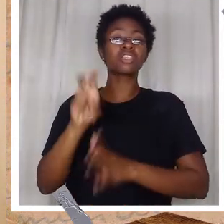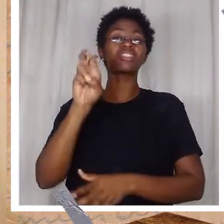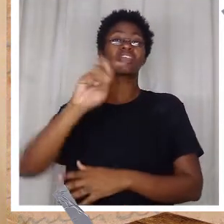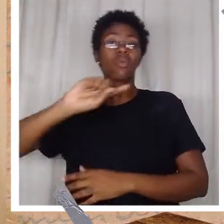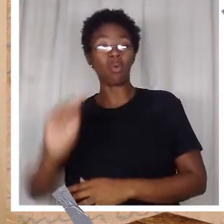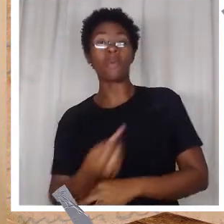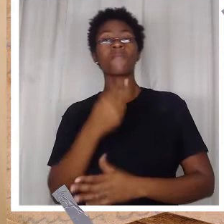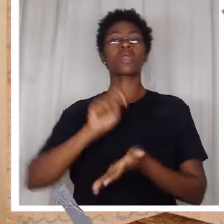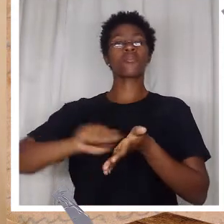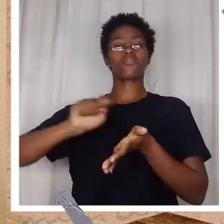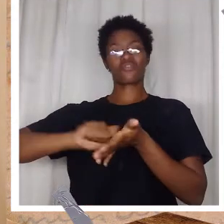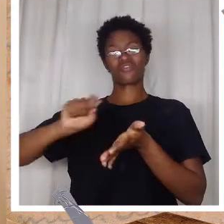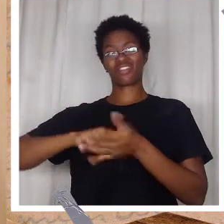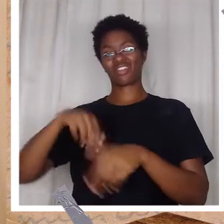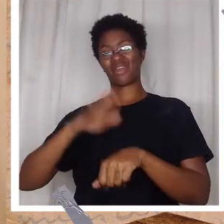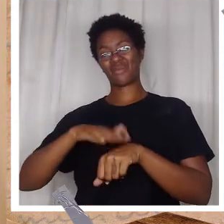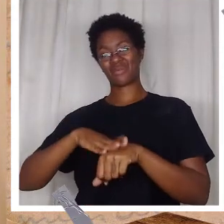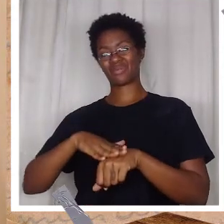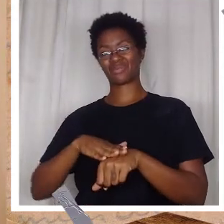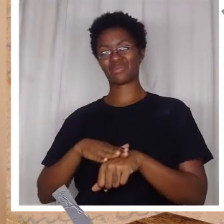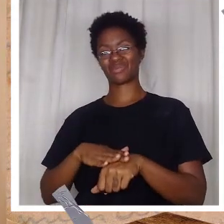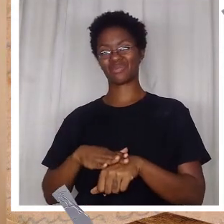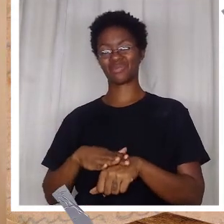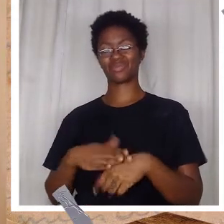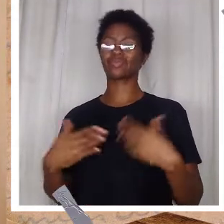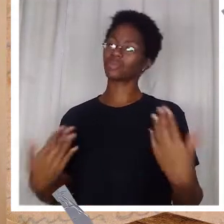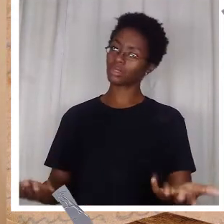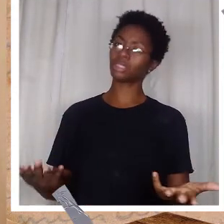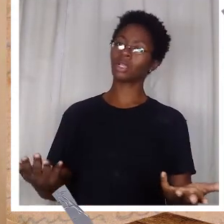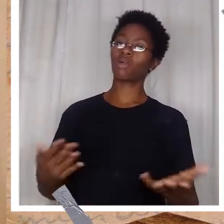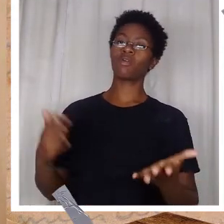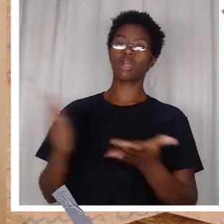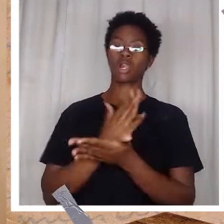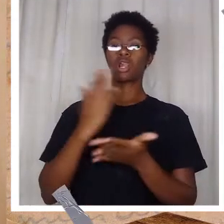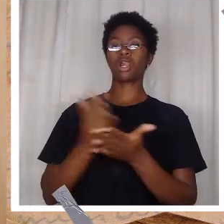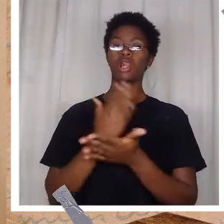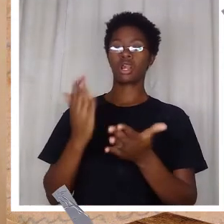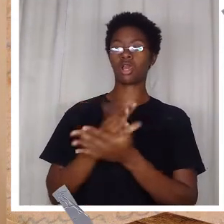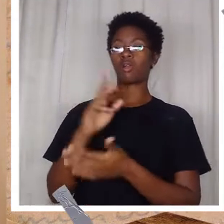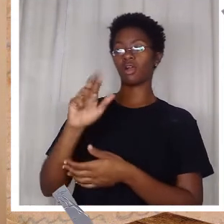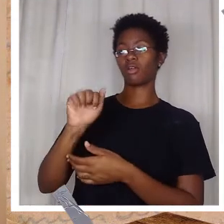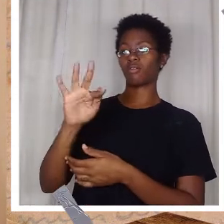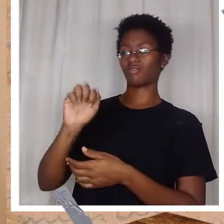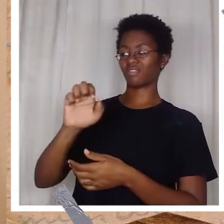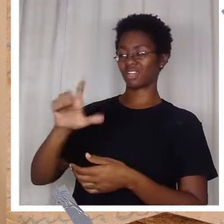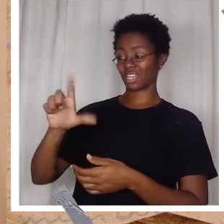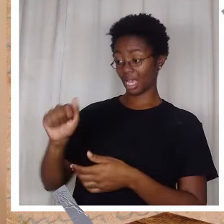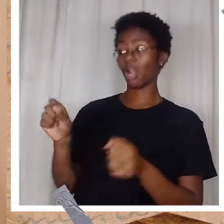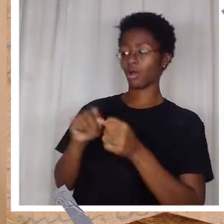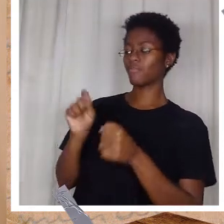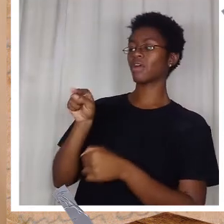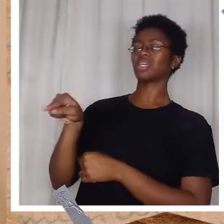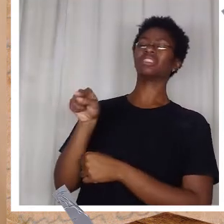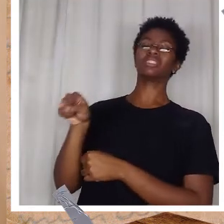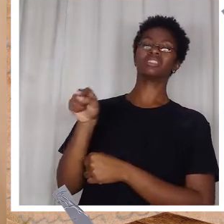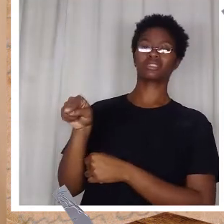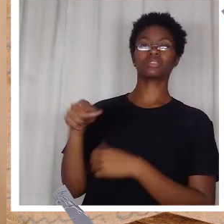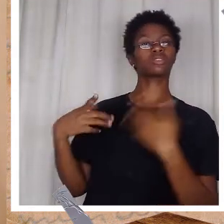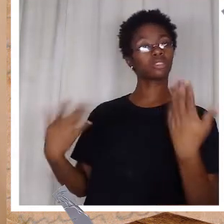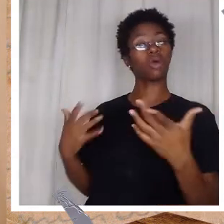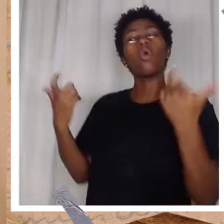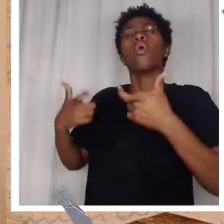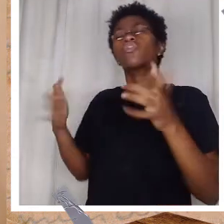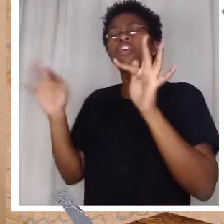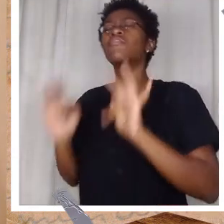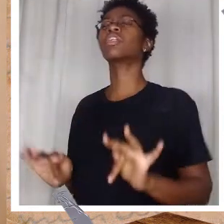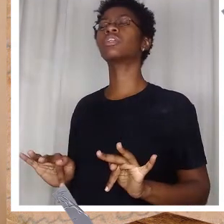manuscritos. Perfeito. Onde ela tem várias... Então, esses livros da Rafaela faz isso. Esse Onde Está a Felicidade são